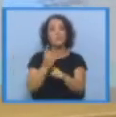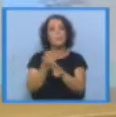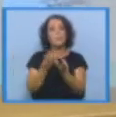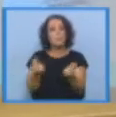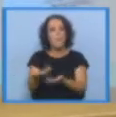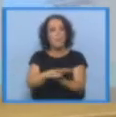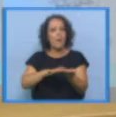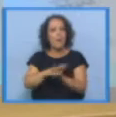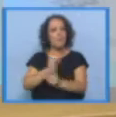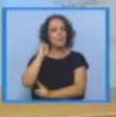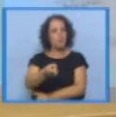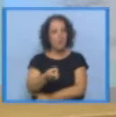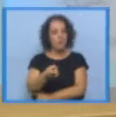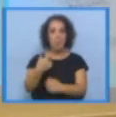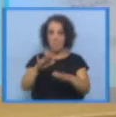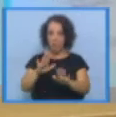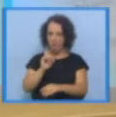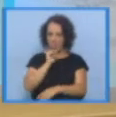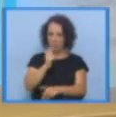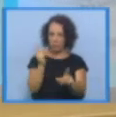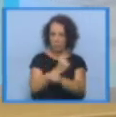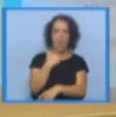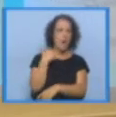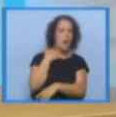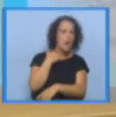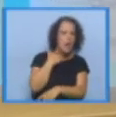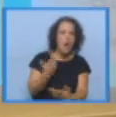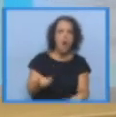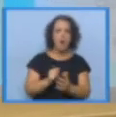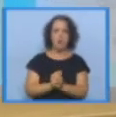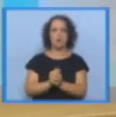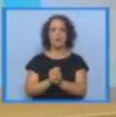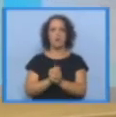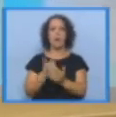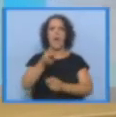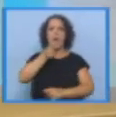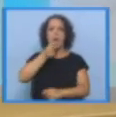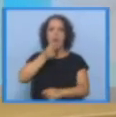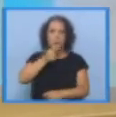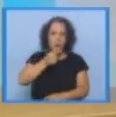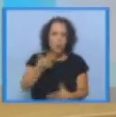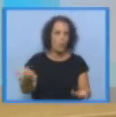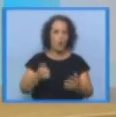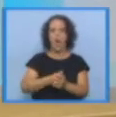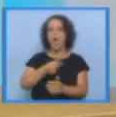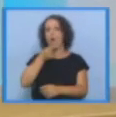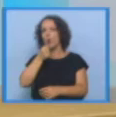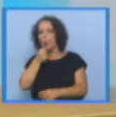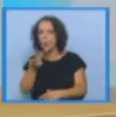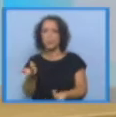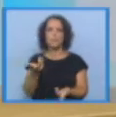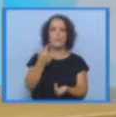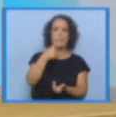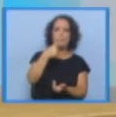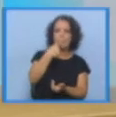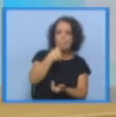básicos. Agora, o problema é, consegue-se comprar carne, importar carne, açúcar, arroz, massa, os tais produtos